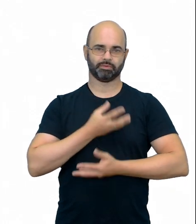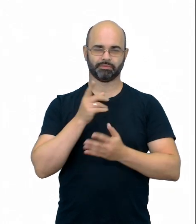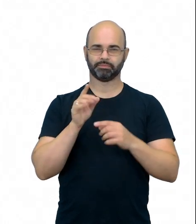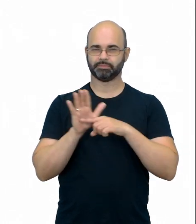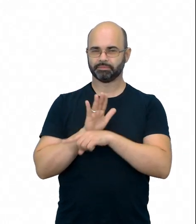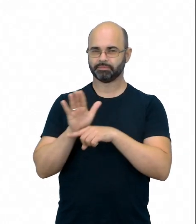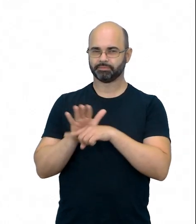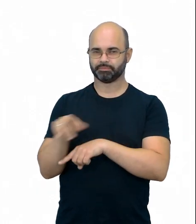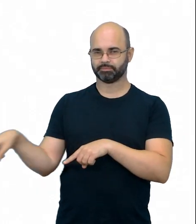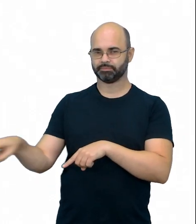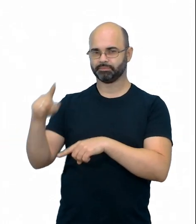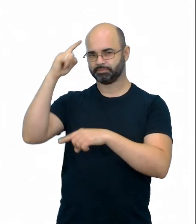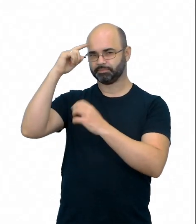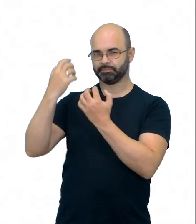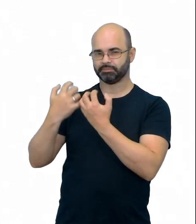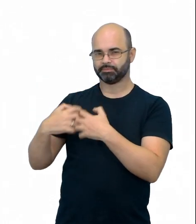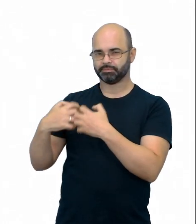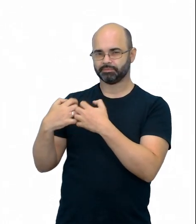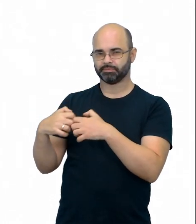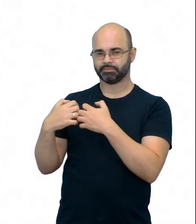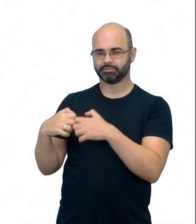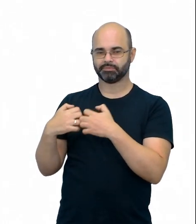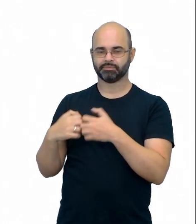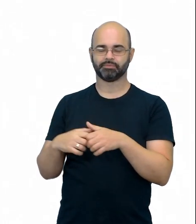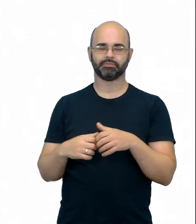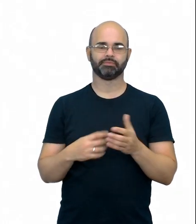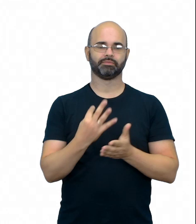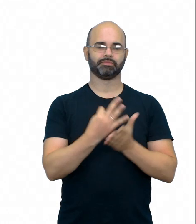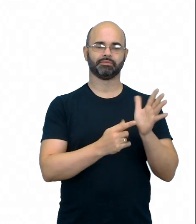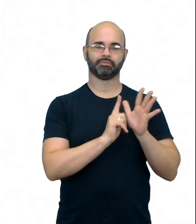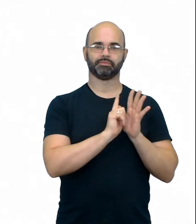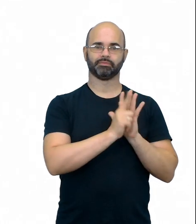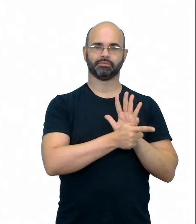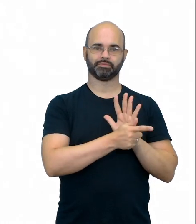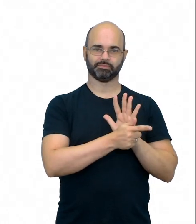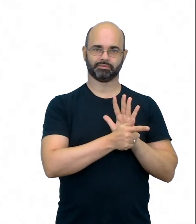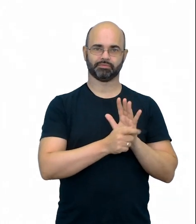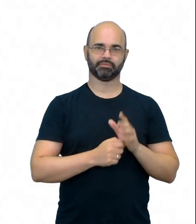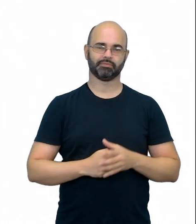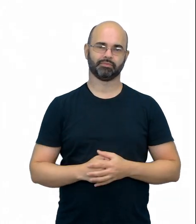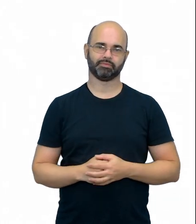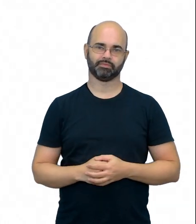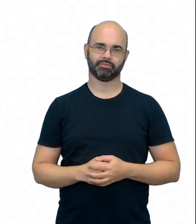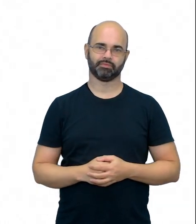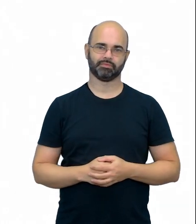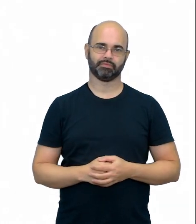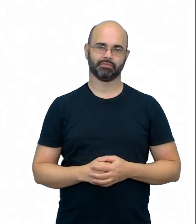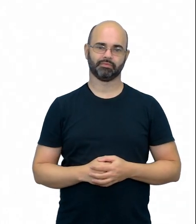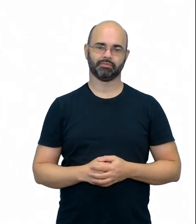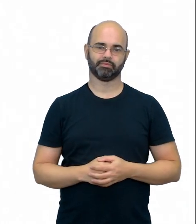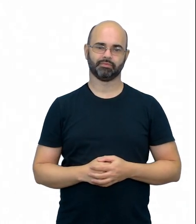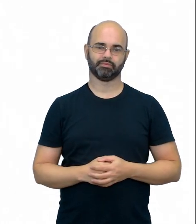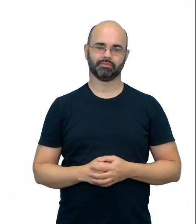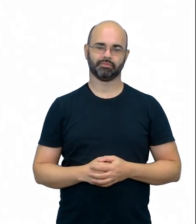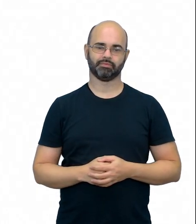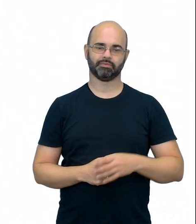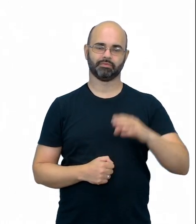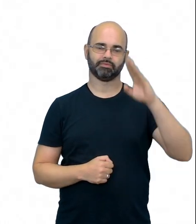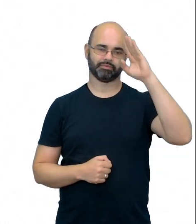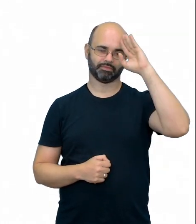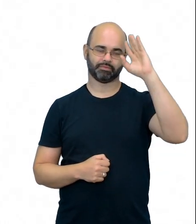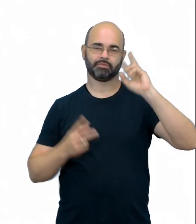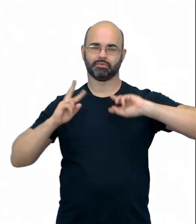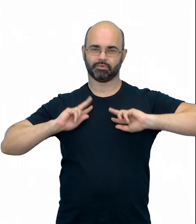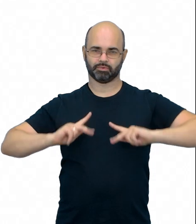desafiadoras acerca dos gêneros textuais, né, que tem presença principalmente animal, convivendo situações